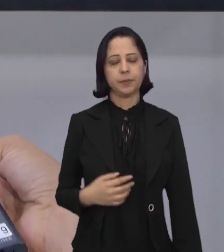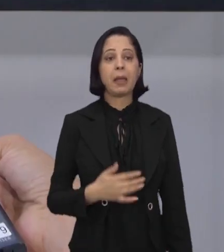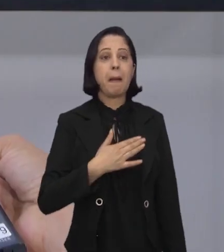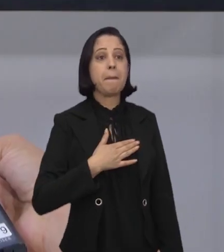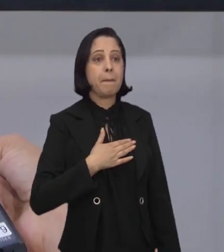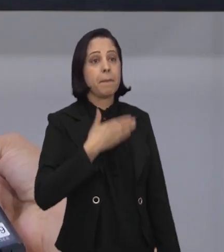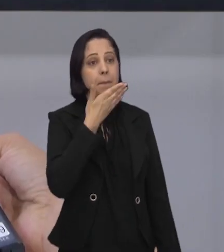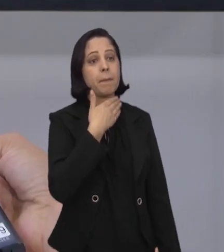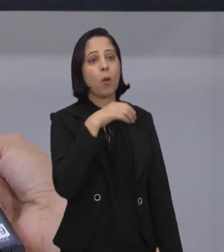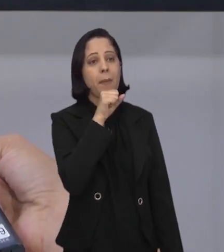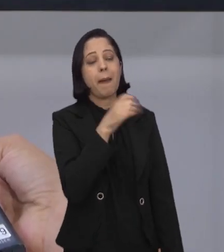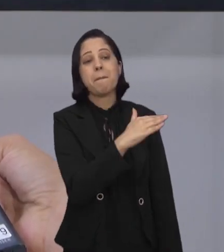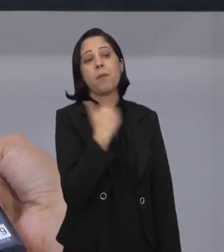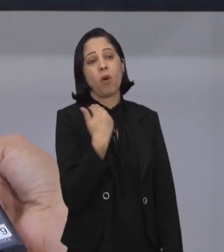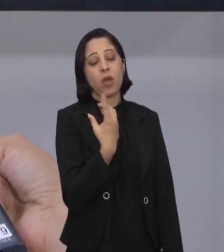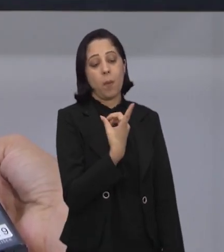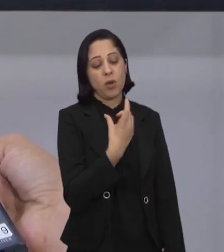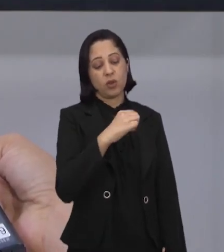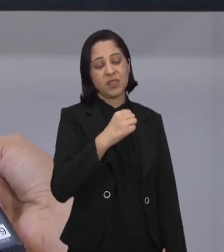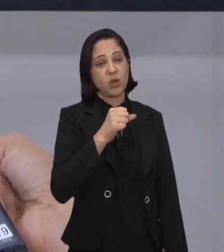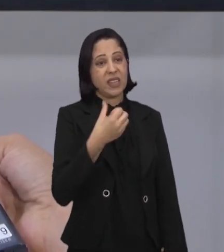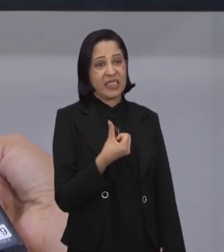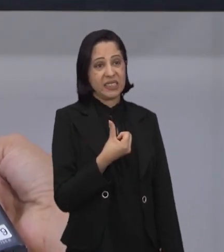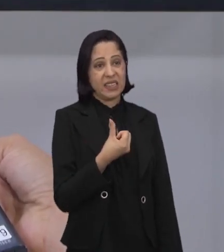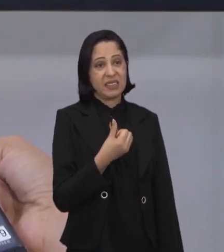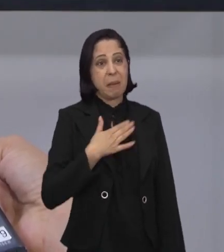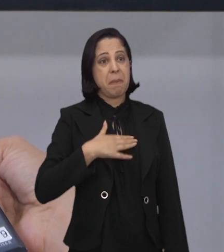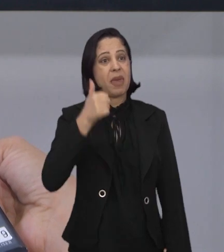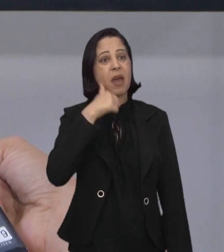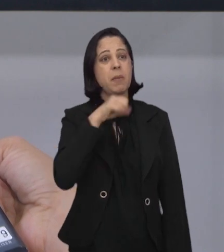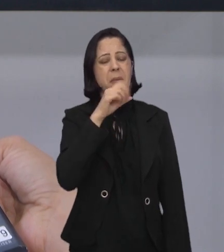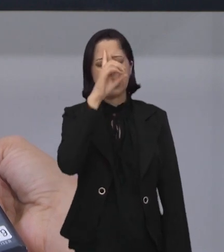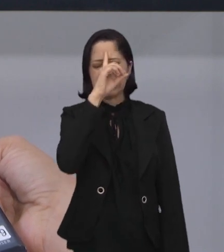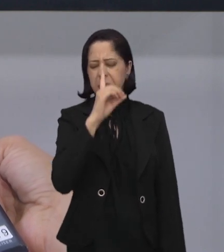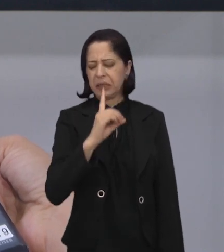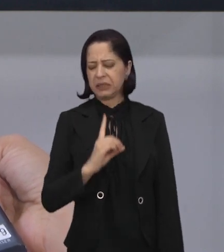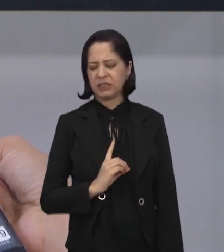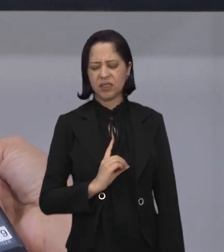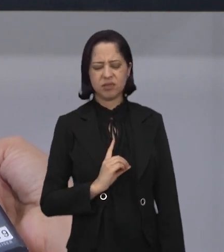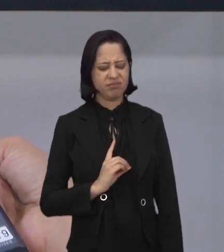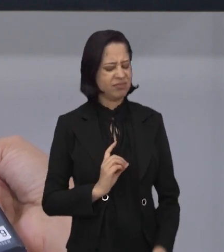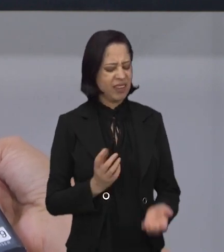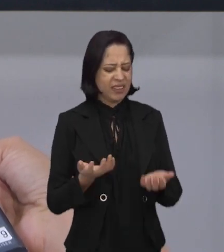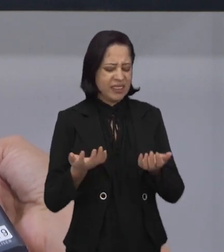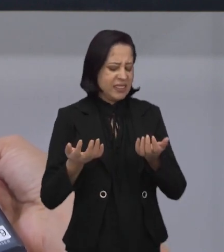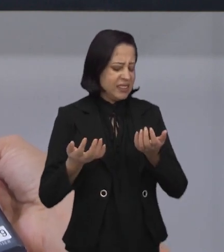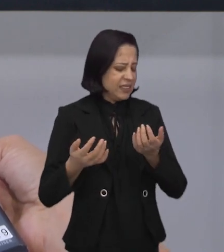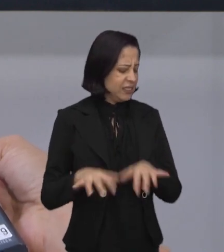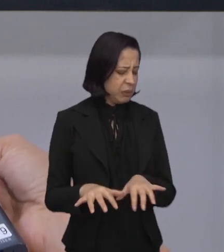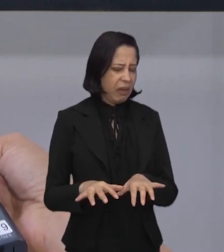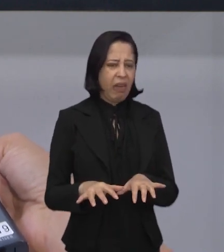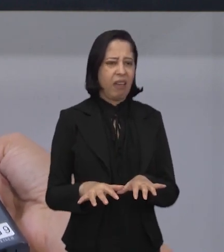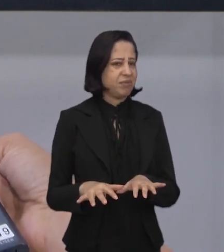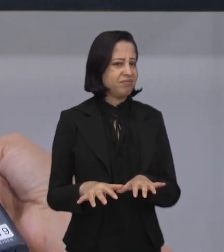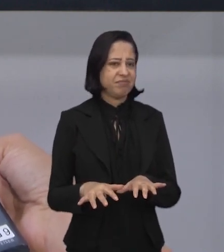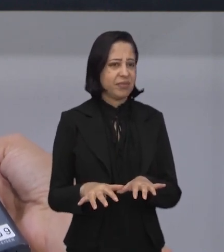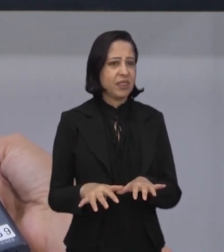artista. Meu pai faleceu em 86 e minha mãe entrou numa depressão muito grande. Ela não queria fazer mais nada.